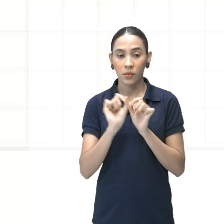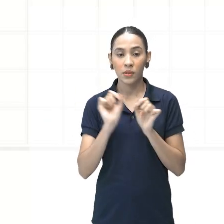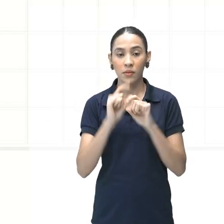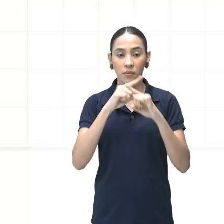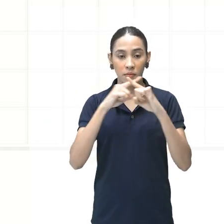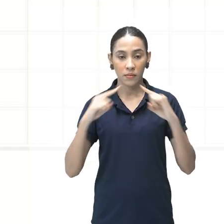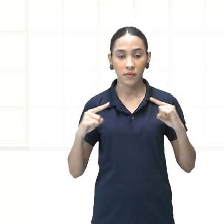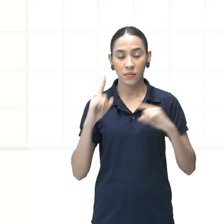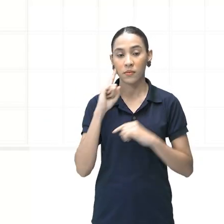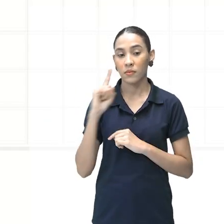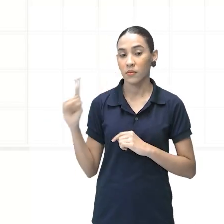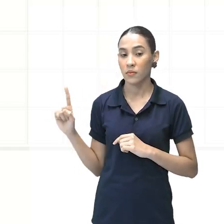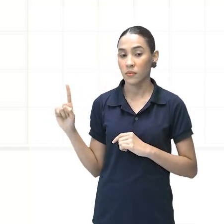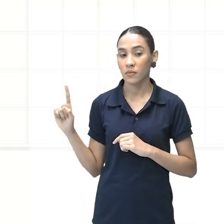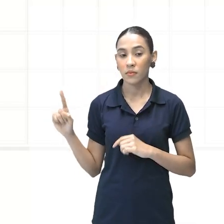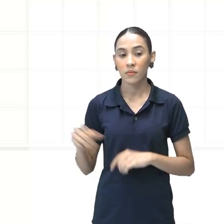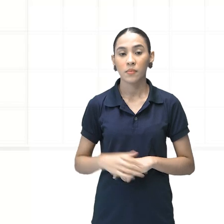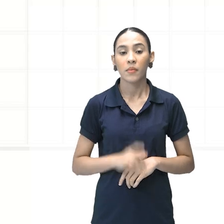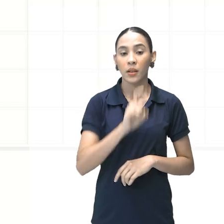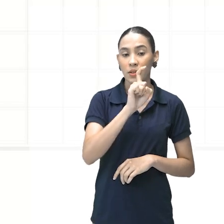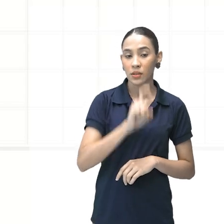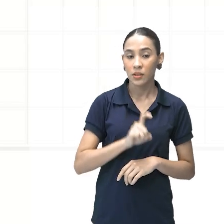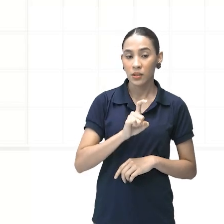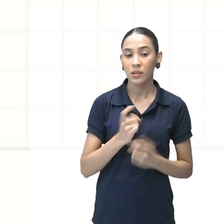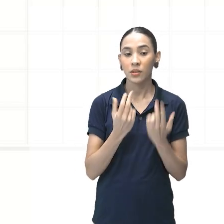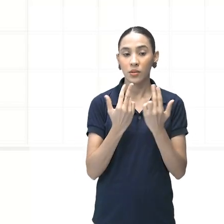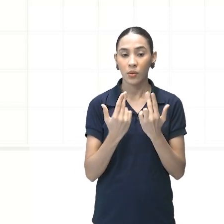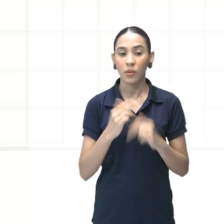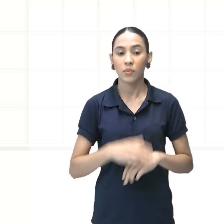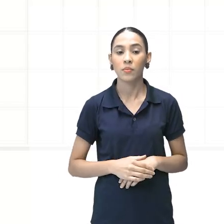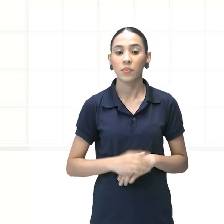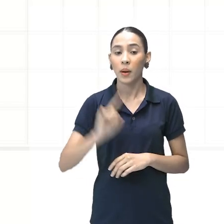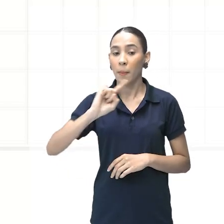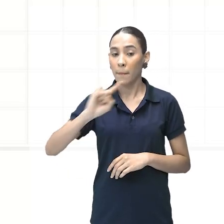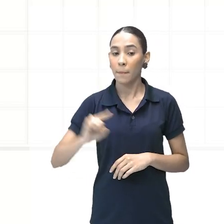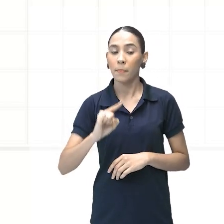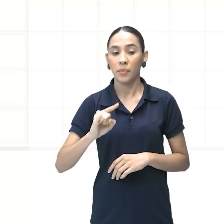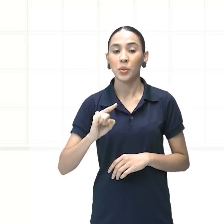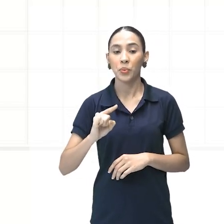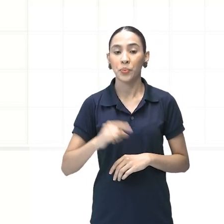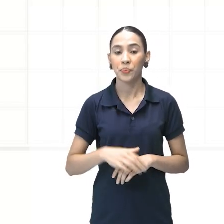pelos extremos. Então, X vai ser igual a 1.000